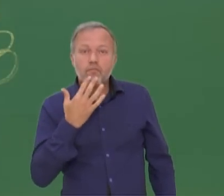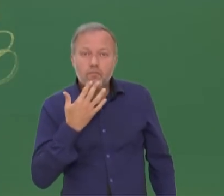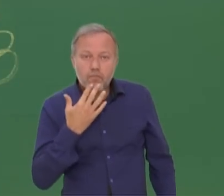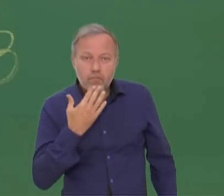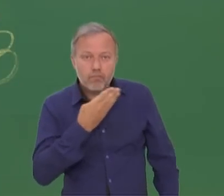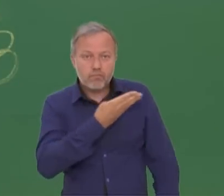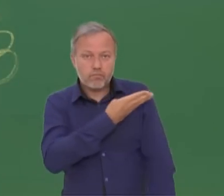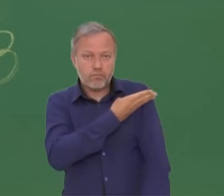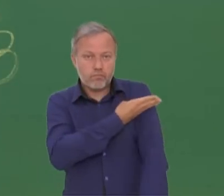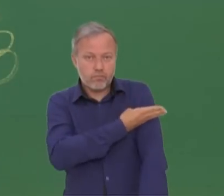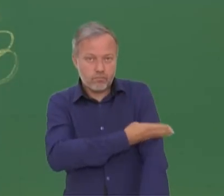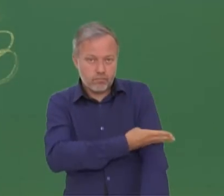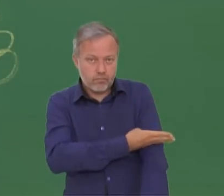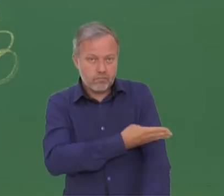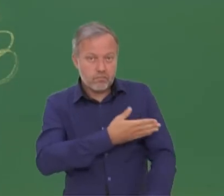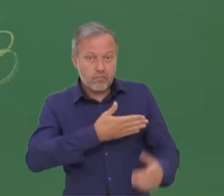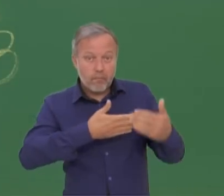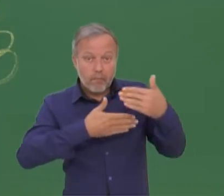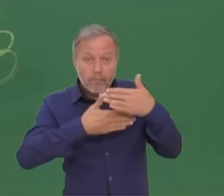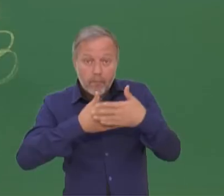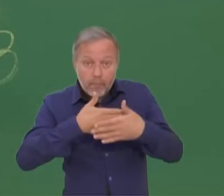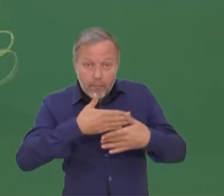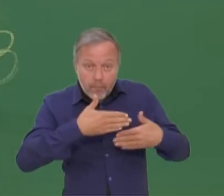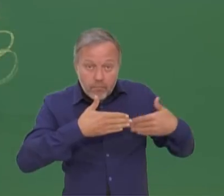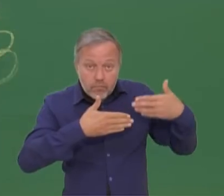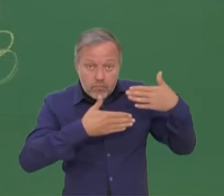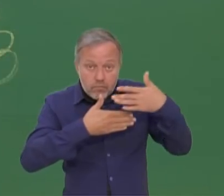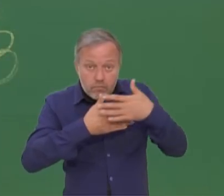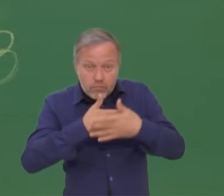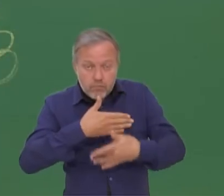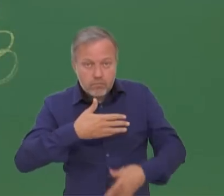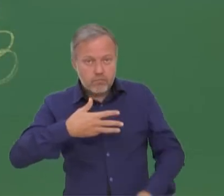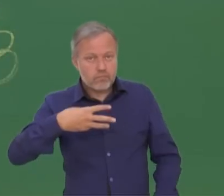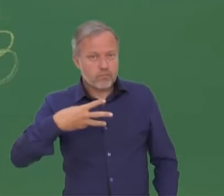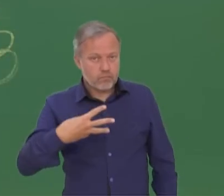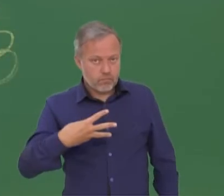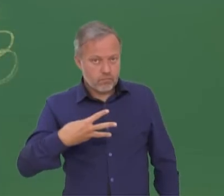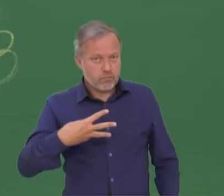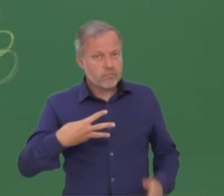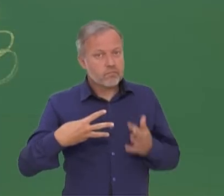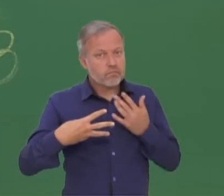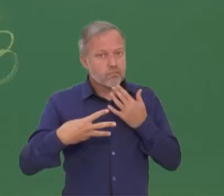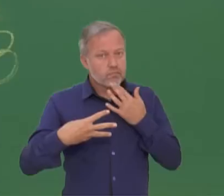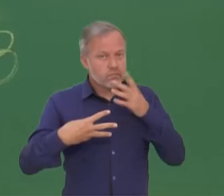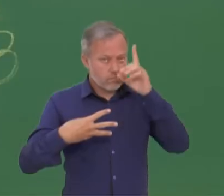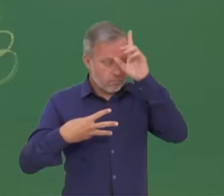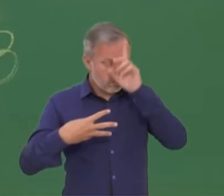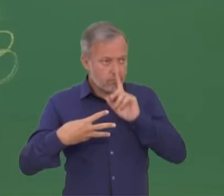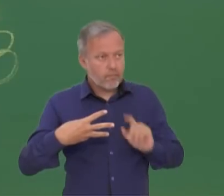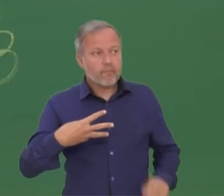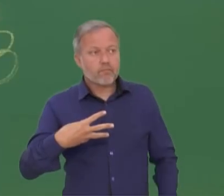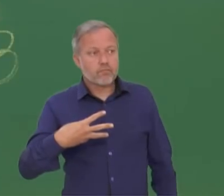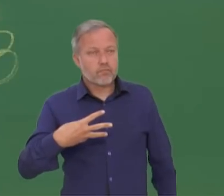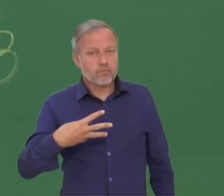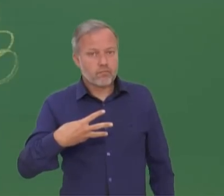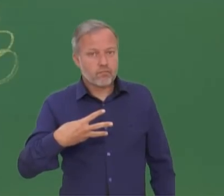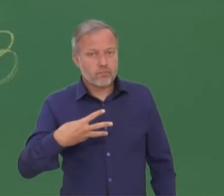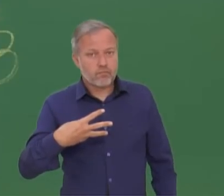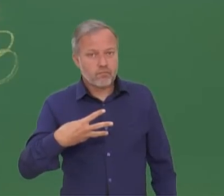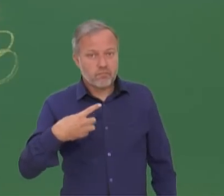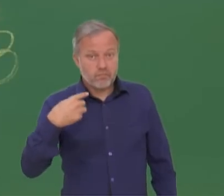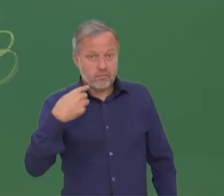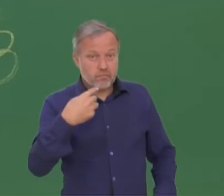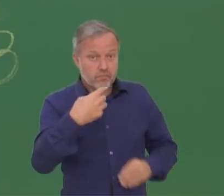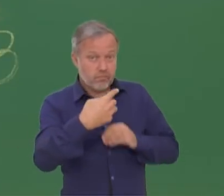branco, preenchendo esta célula. E o número 3 em amarelo, uma estrutura mais